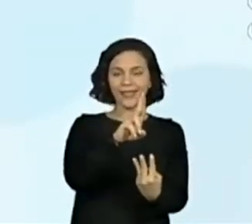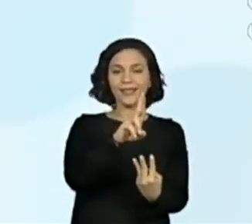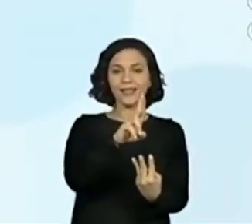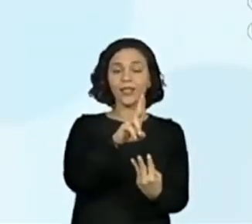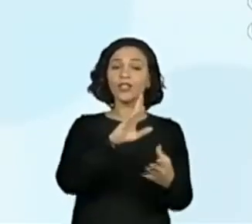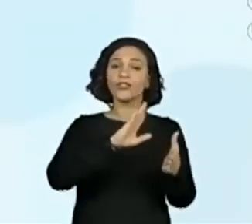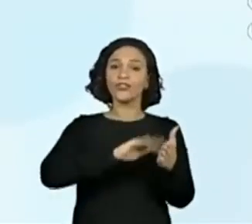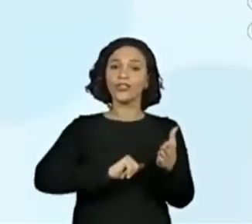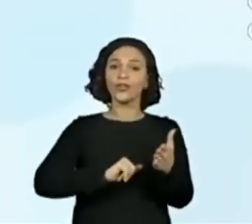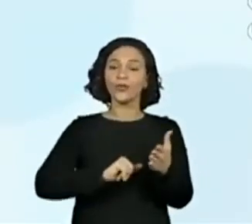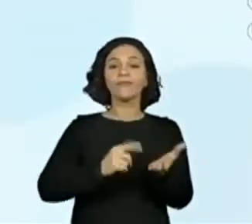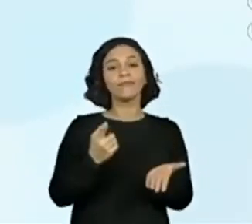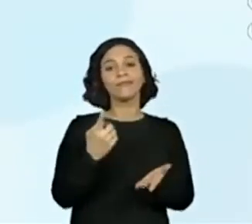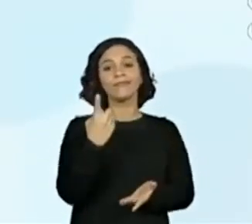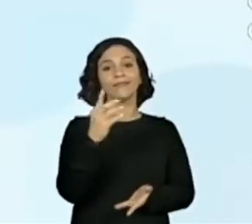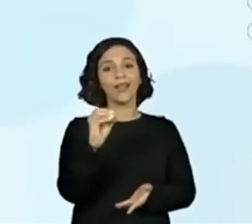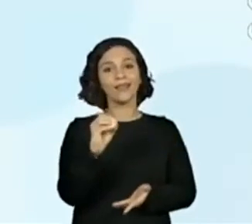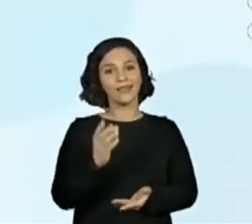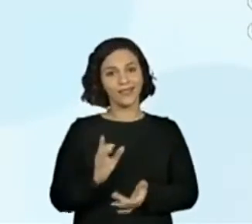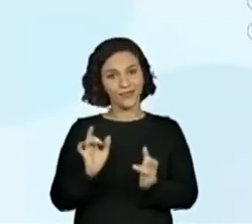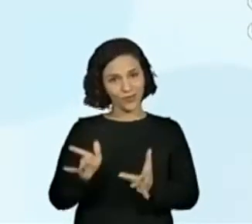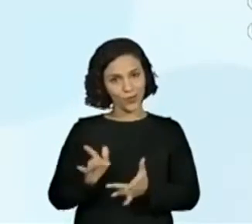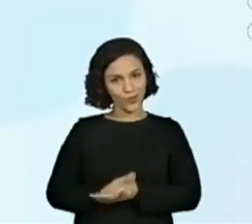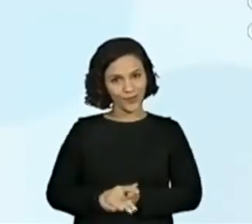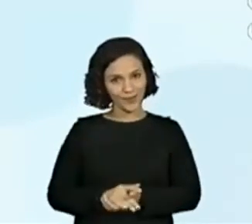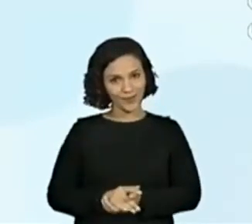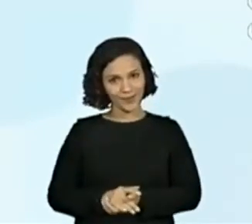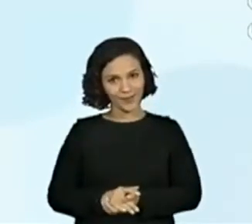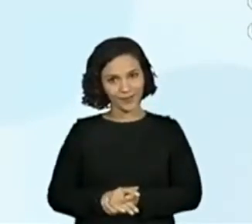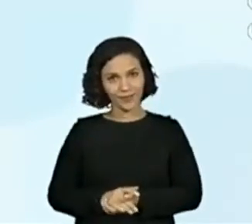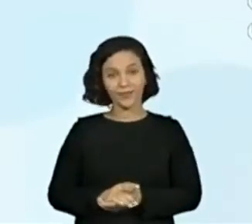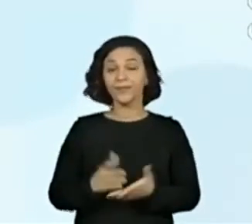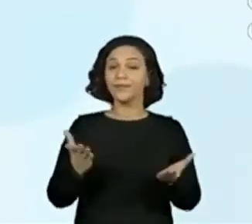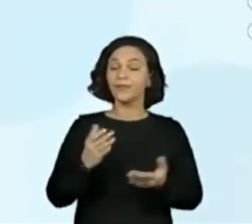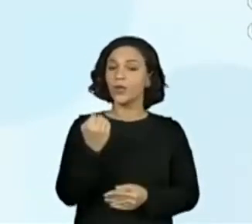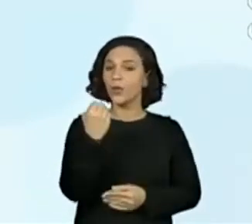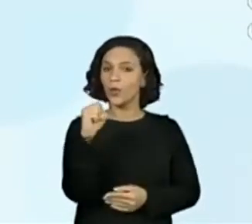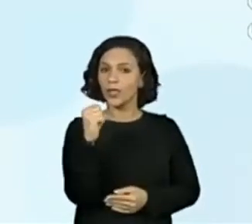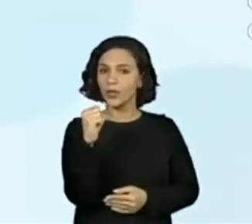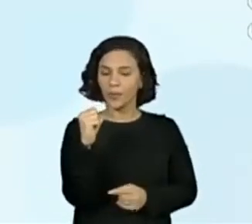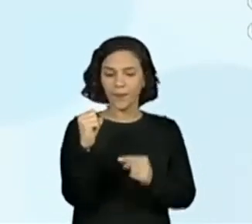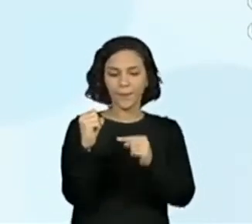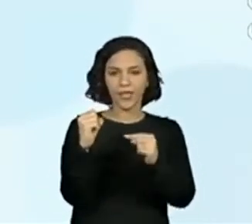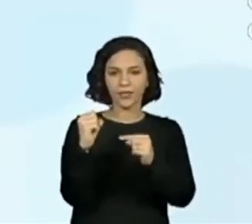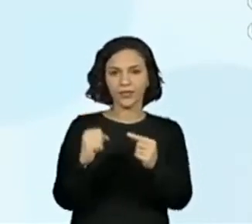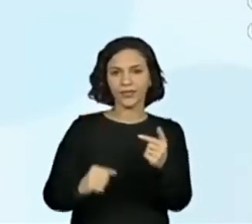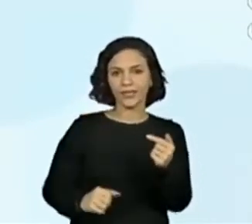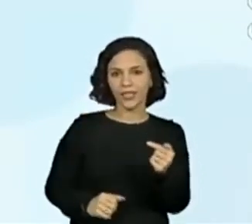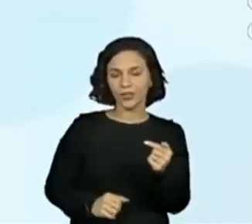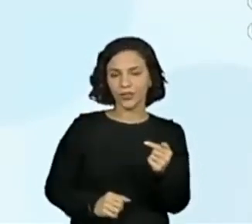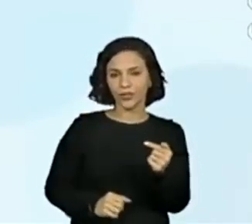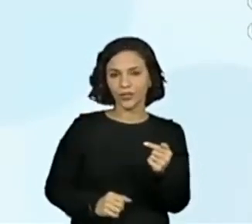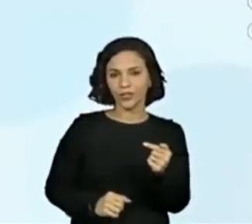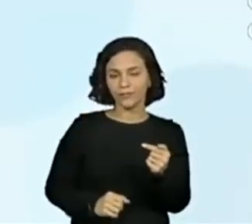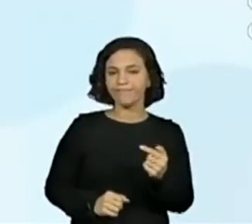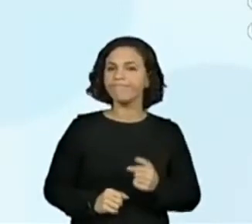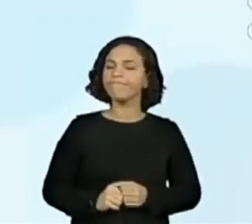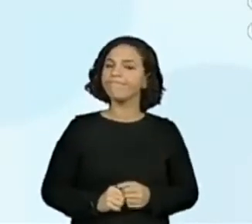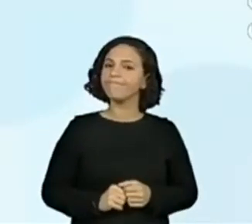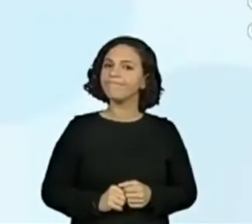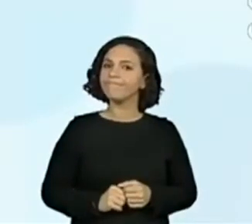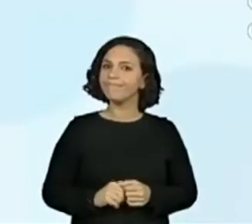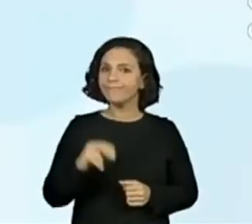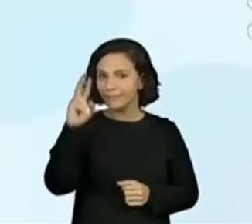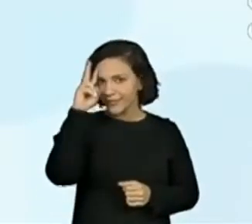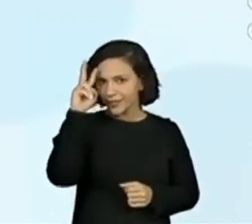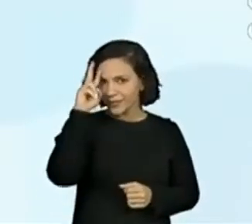uma dezena. 10, isso mesmo. E agora, 8 menos 7. Vocês se